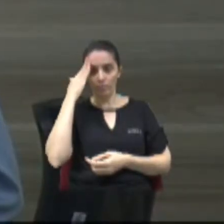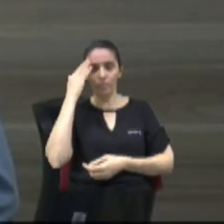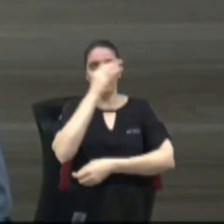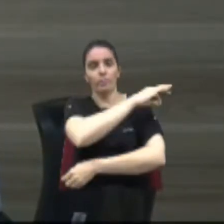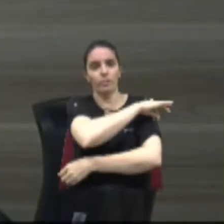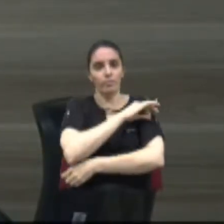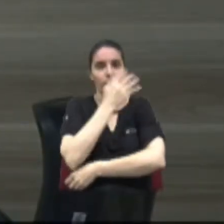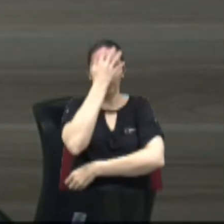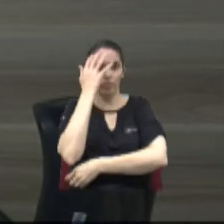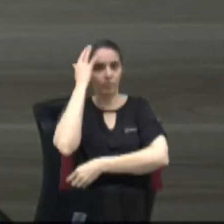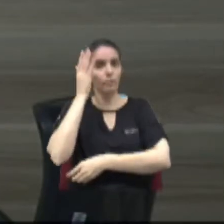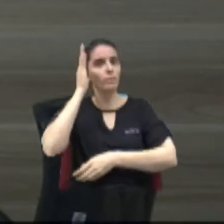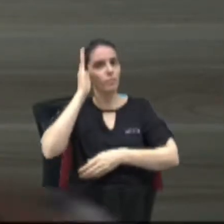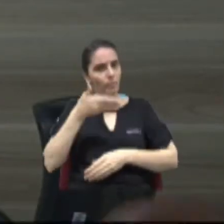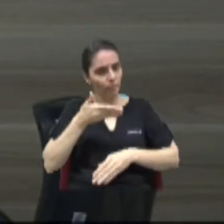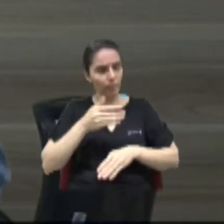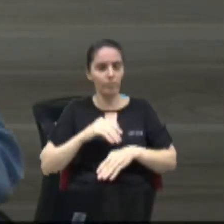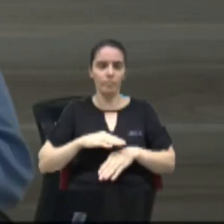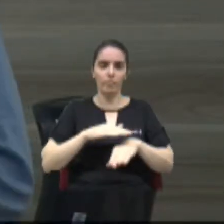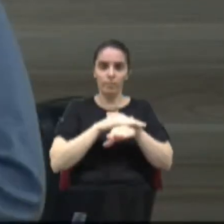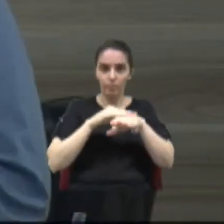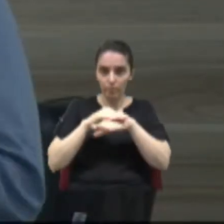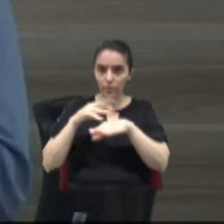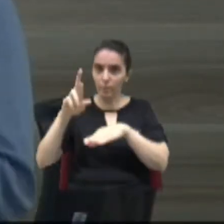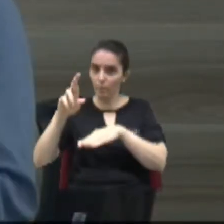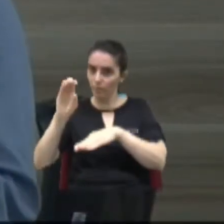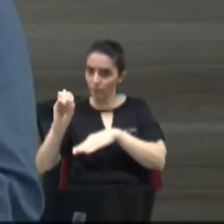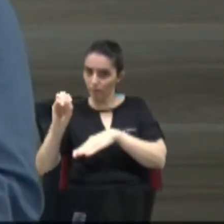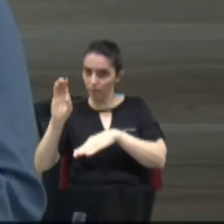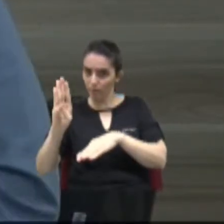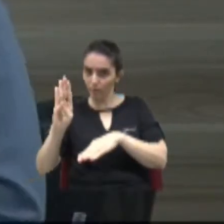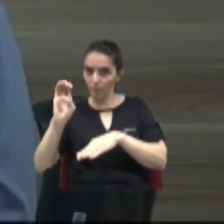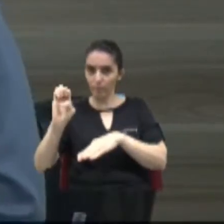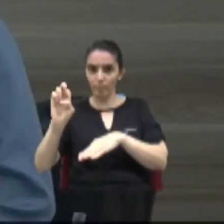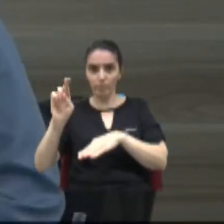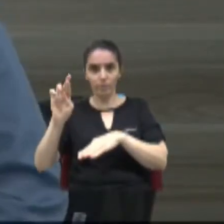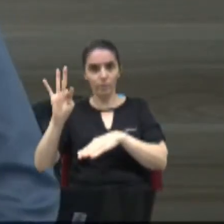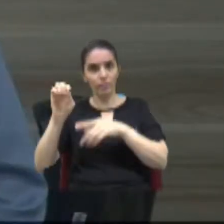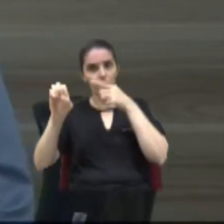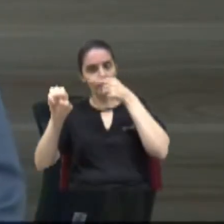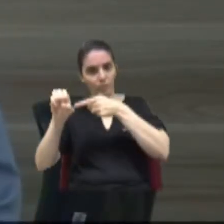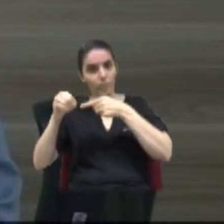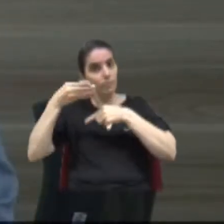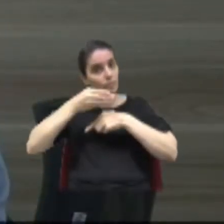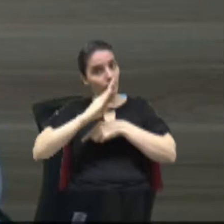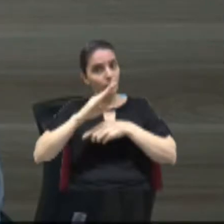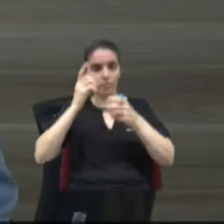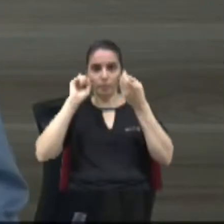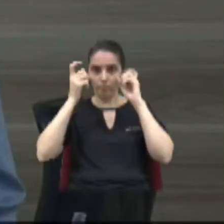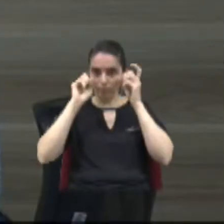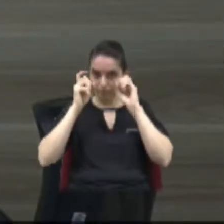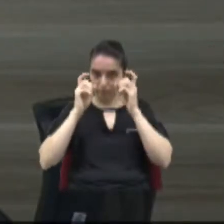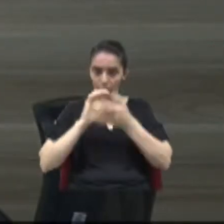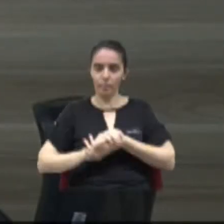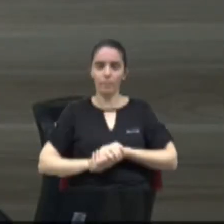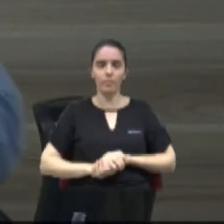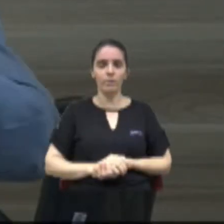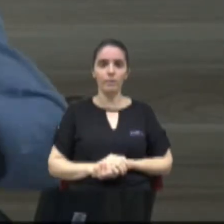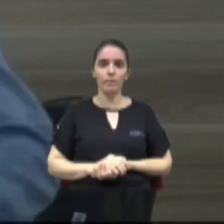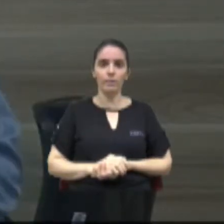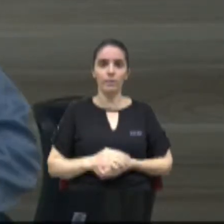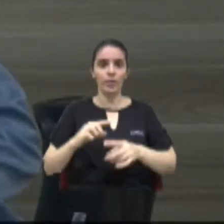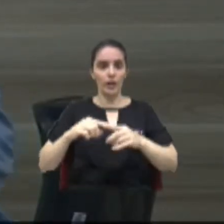moradia e plano habitacional é uma coisa que tem que entrar já sabendo que vai enfrentar o problema e a gente tem que pôr a mão na ferida. Essas pessoas